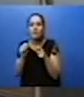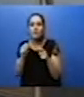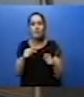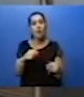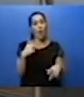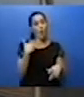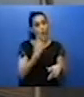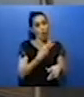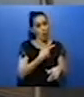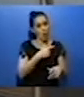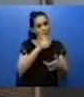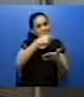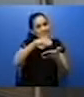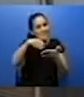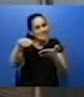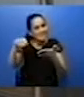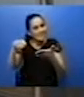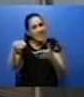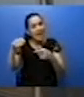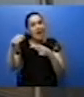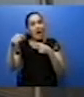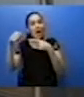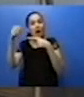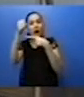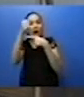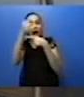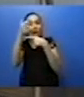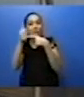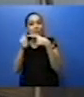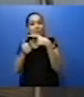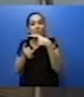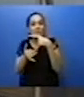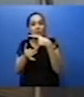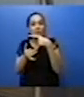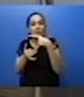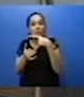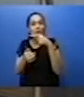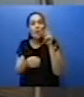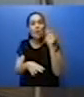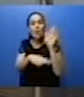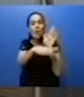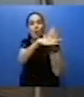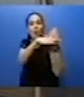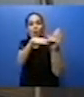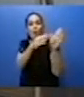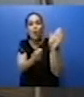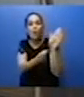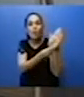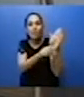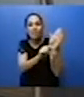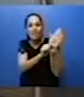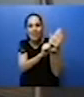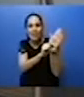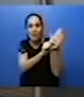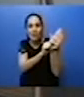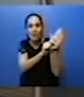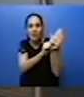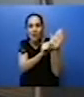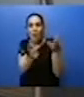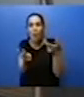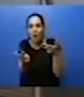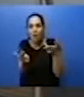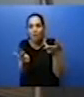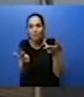gente escreve as frações e com denominadores iguais como achando frações equivalentes